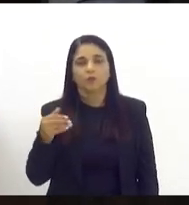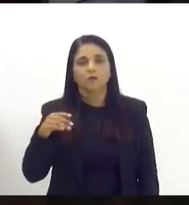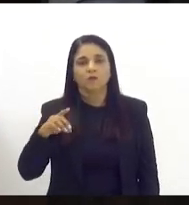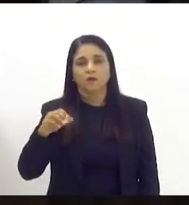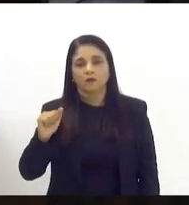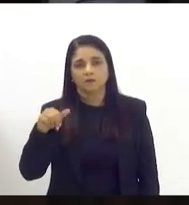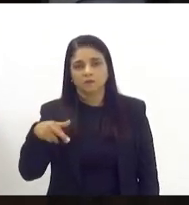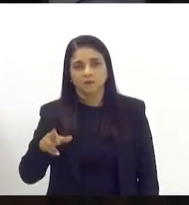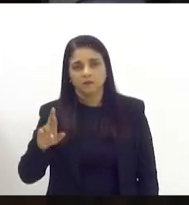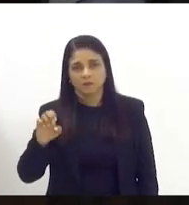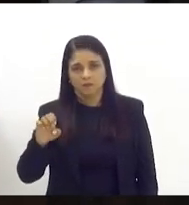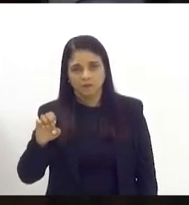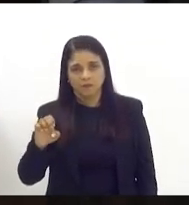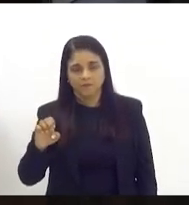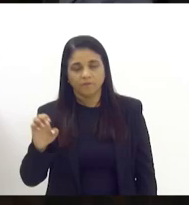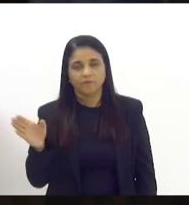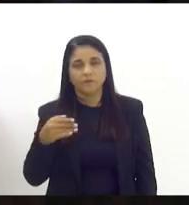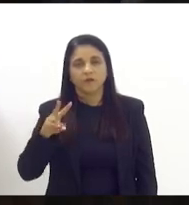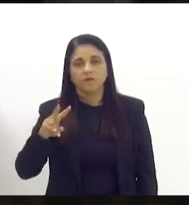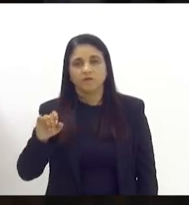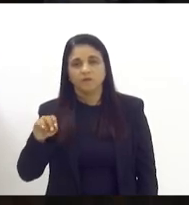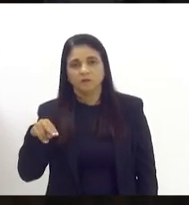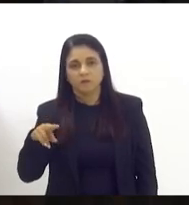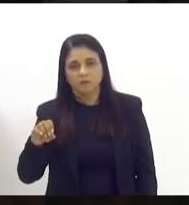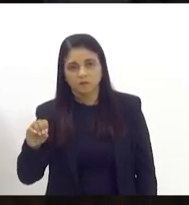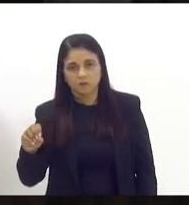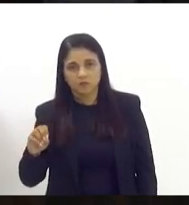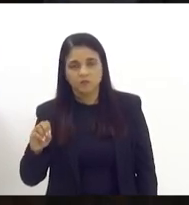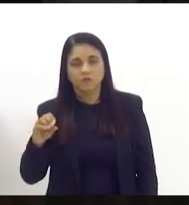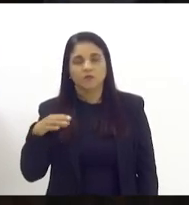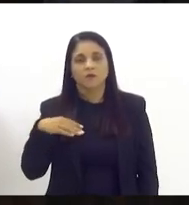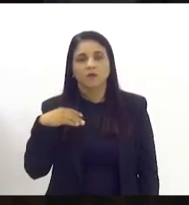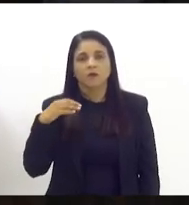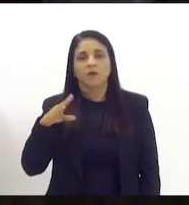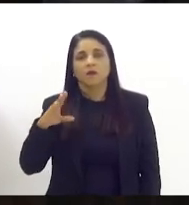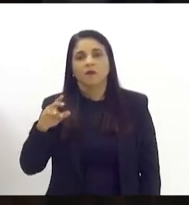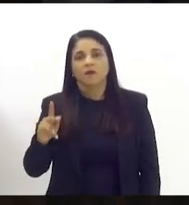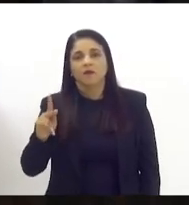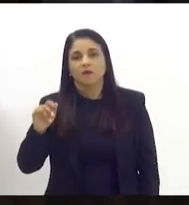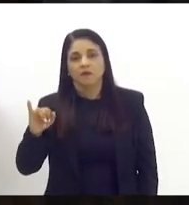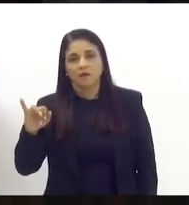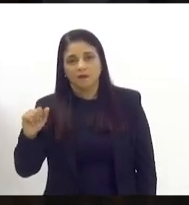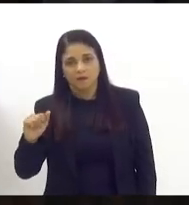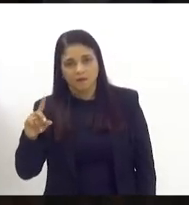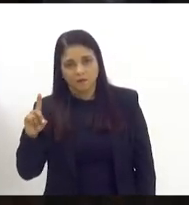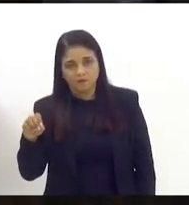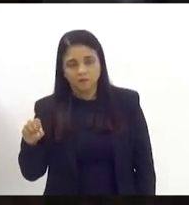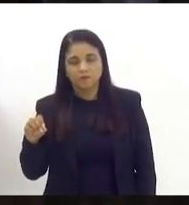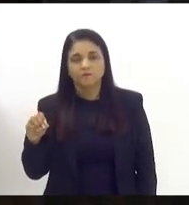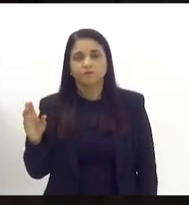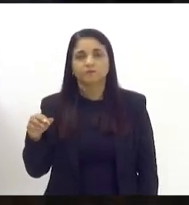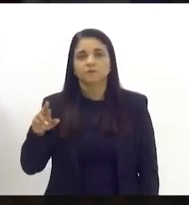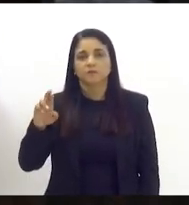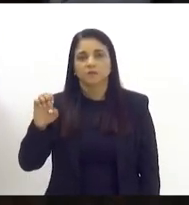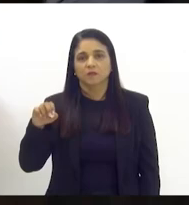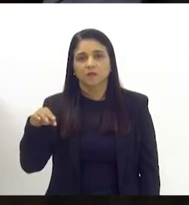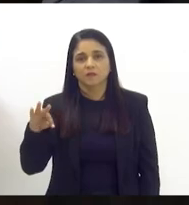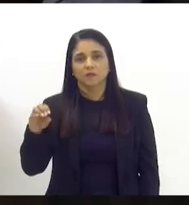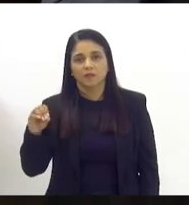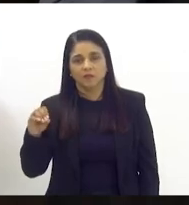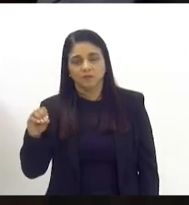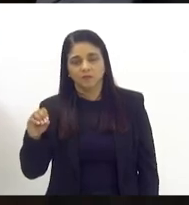siciliano Vinícius guzolino Cláudio Caiado Anderson Moraes Renato